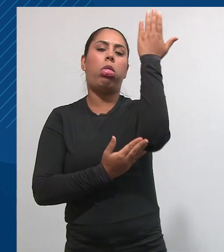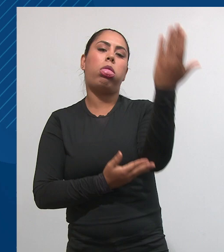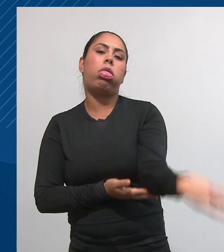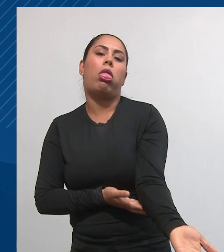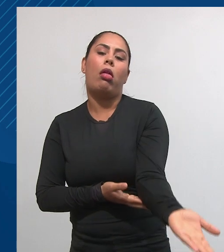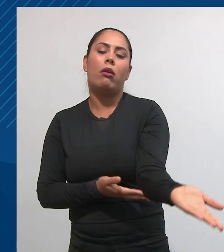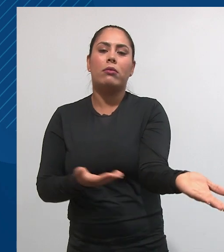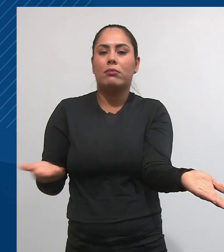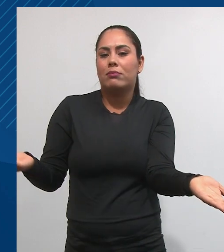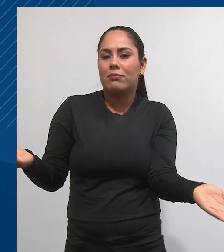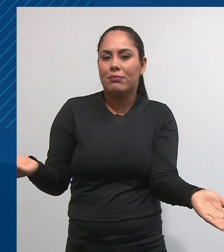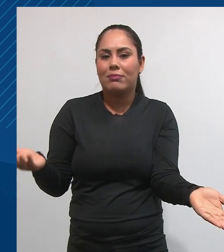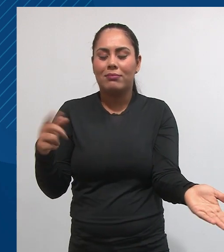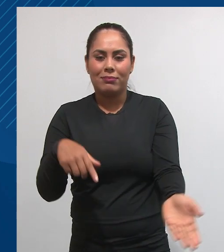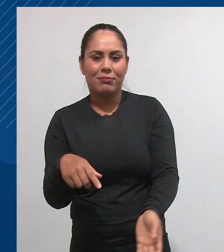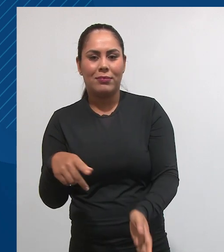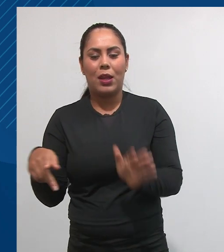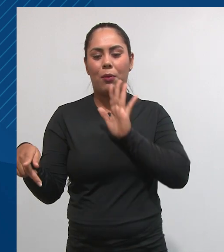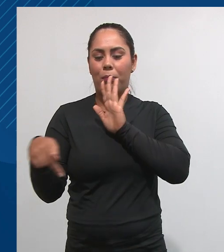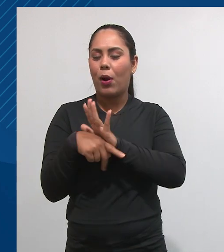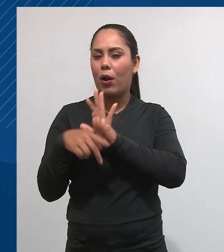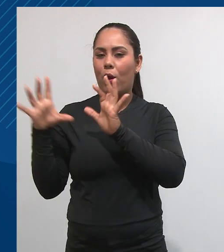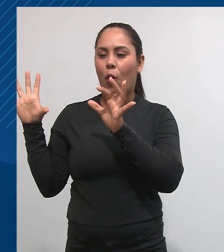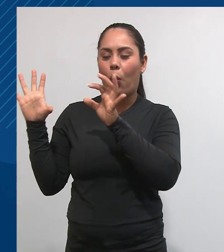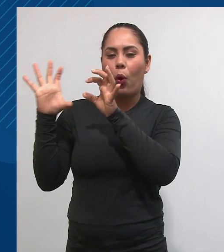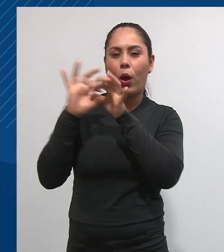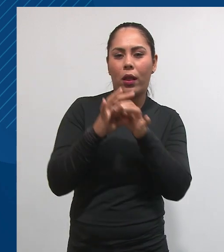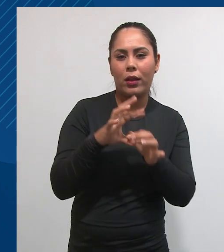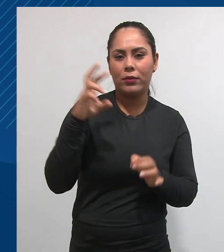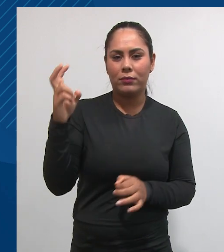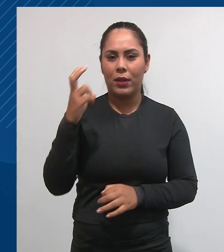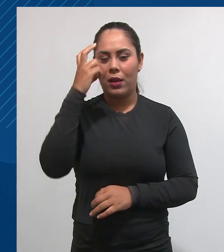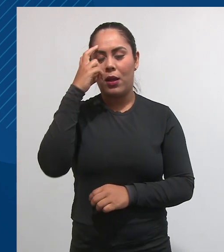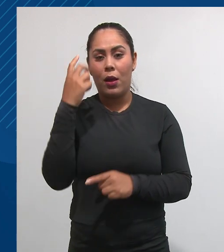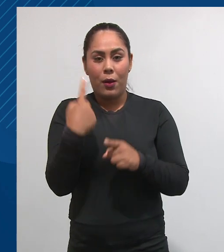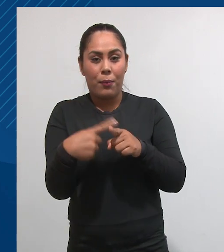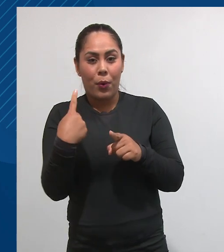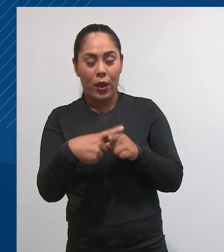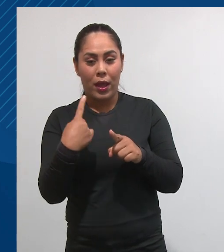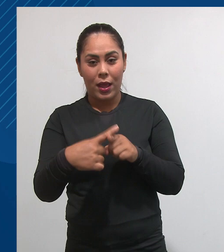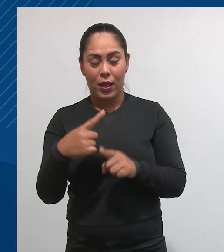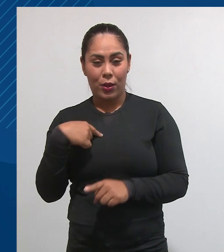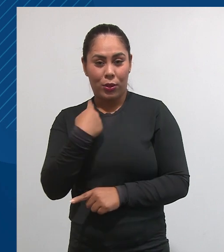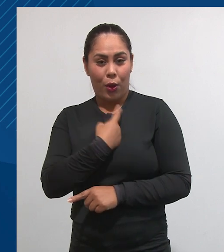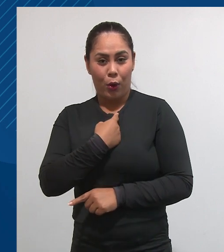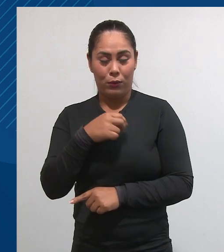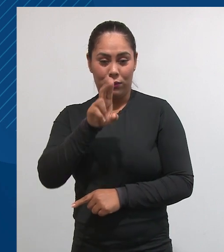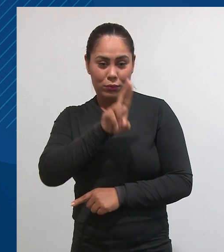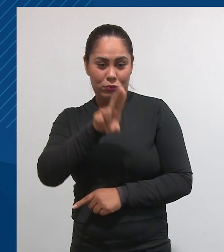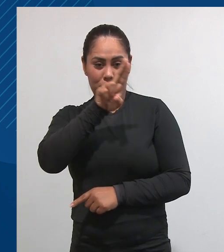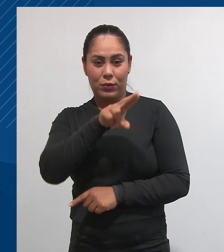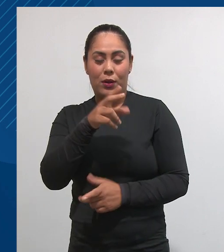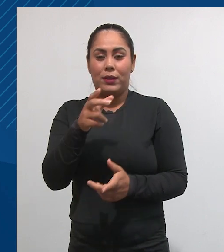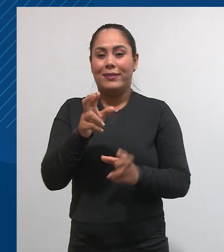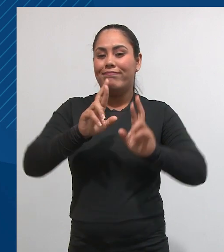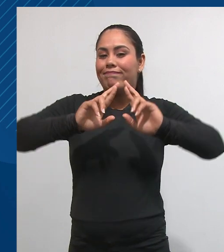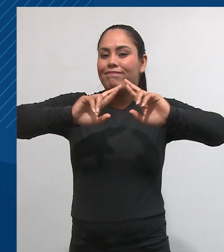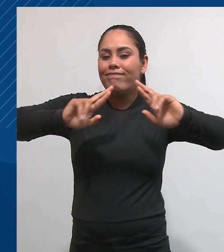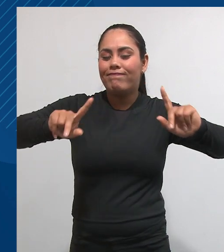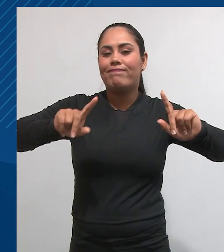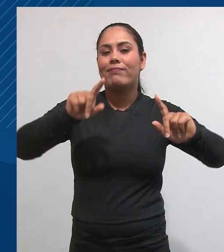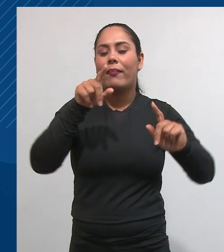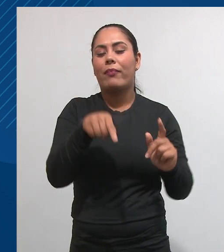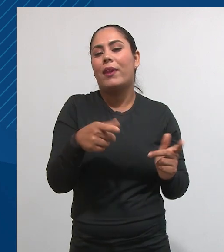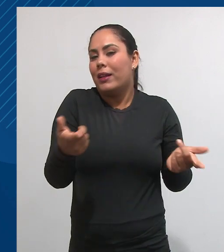nossa necessidade do nosso contexto cultural. Porque se a gente faz uso disso de uma forma